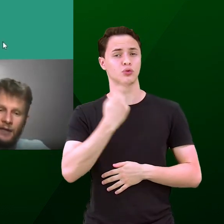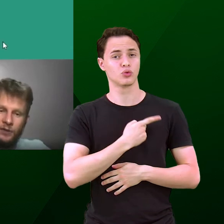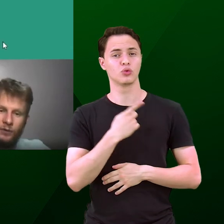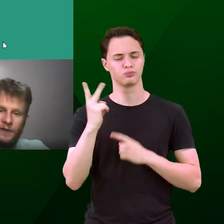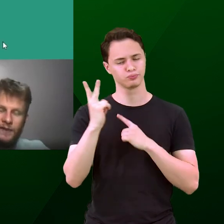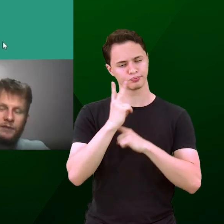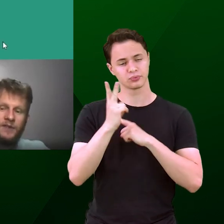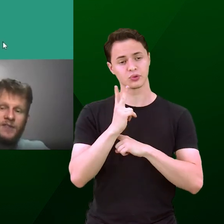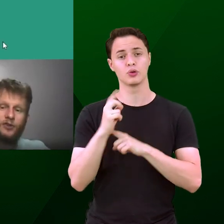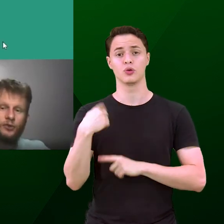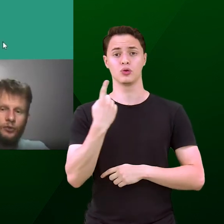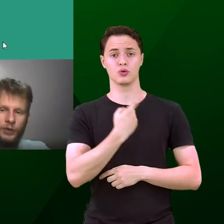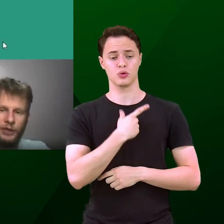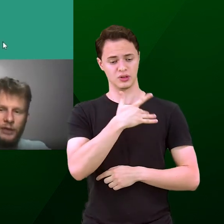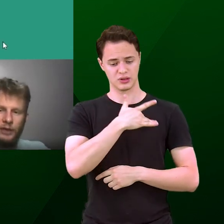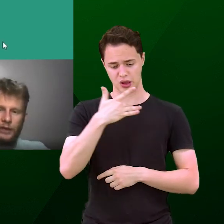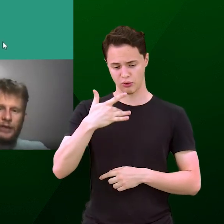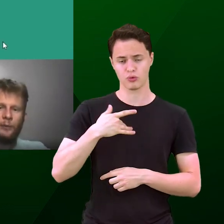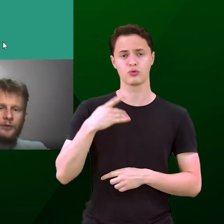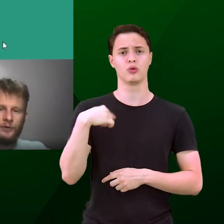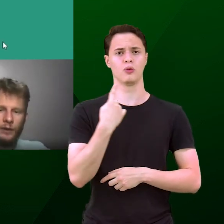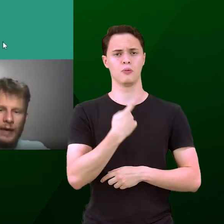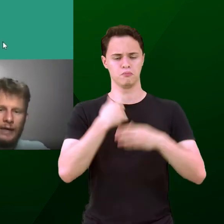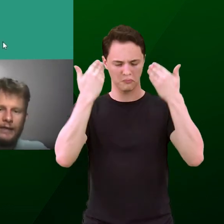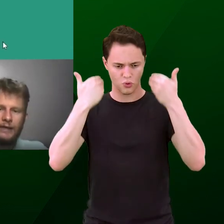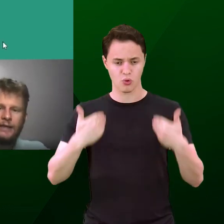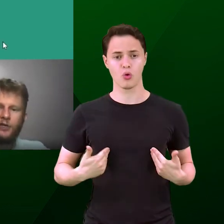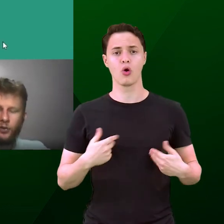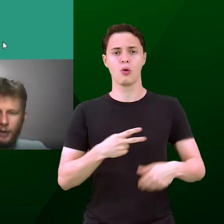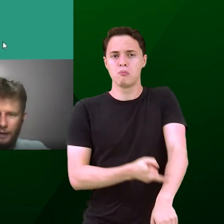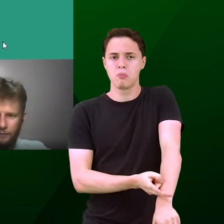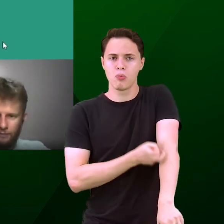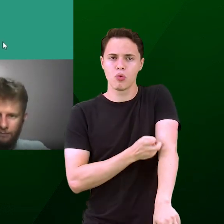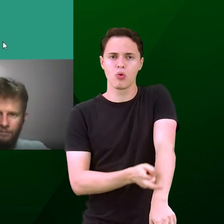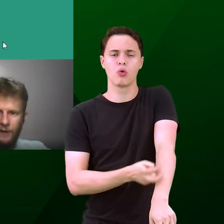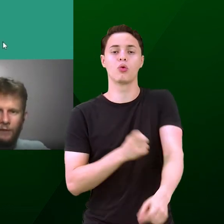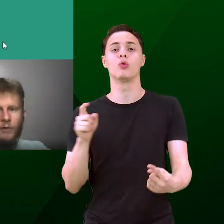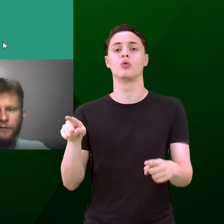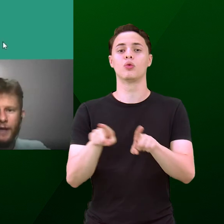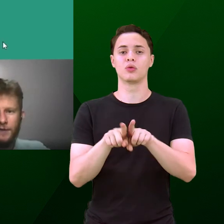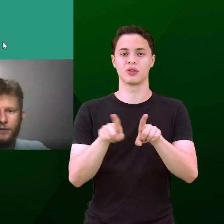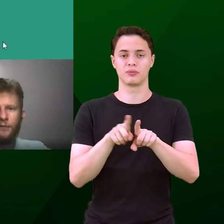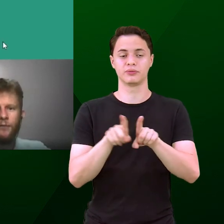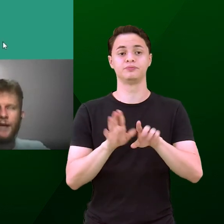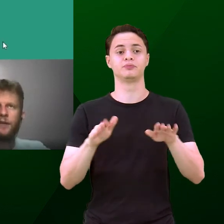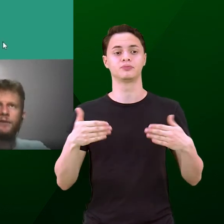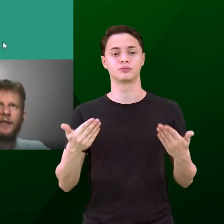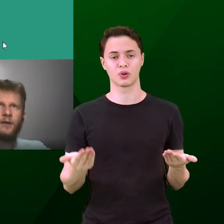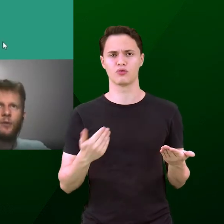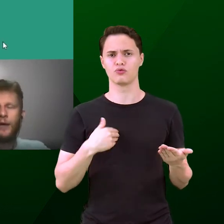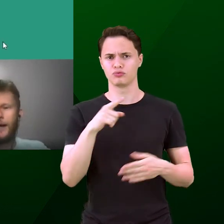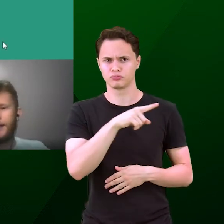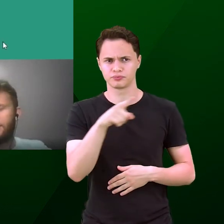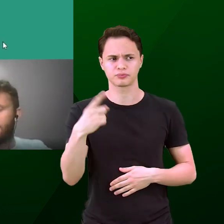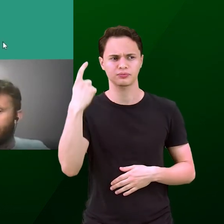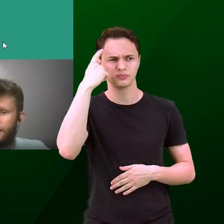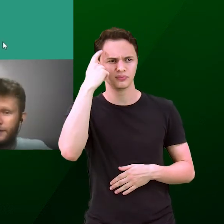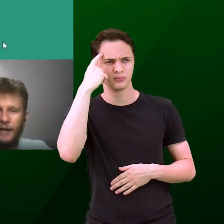da marcha da corrida, que é outro ponto que eu vou comentar aqui também. Tipo de pisada que coloquei aqui, pessoal, para vocês